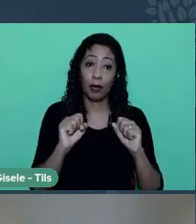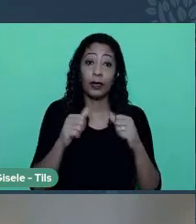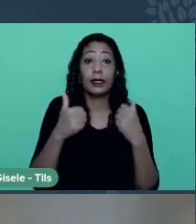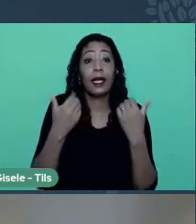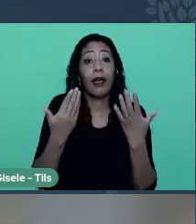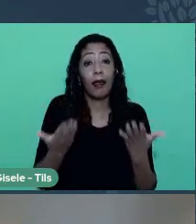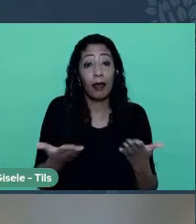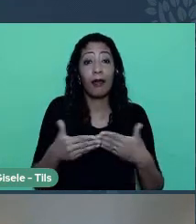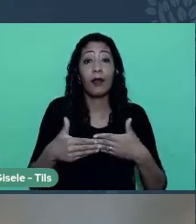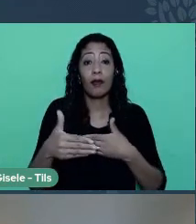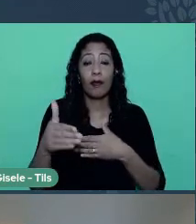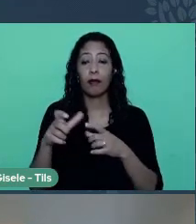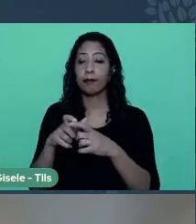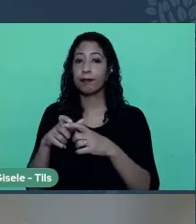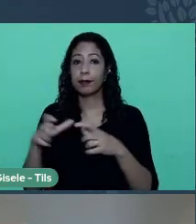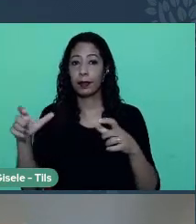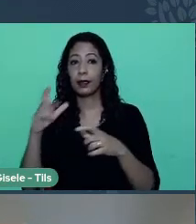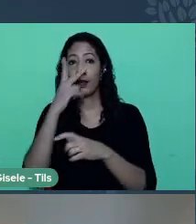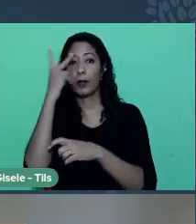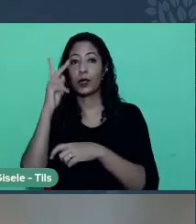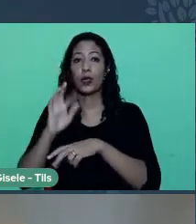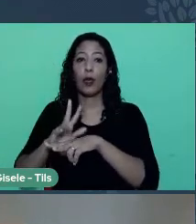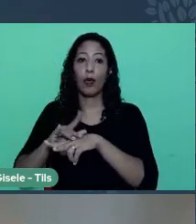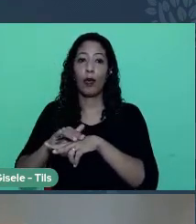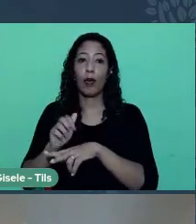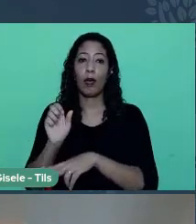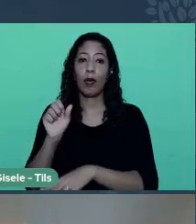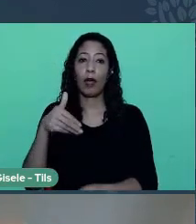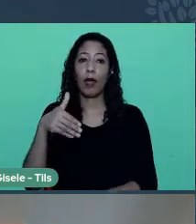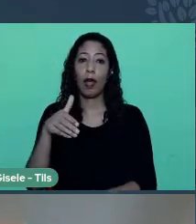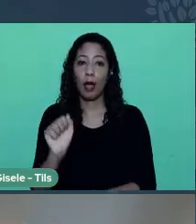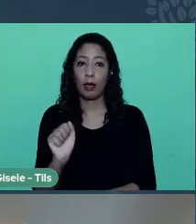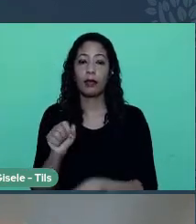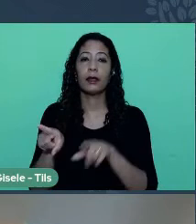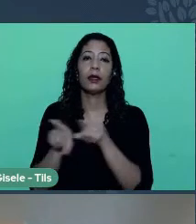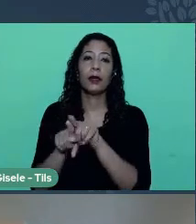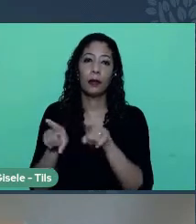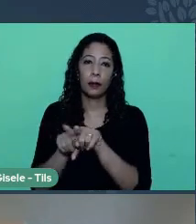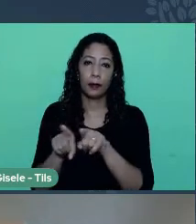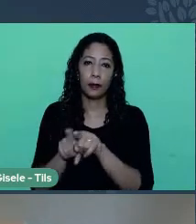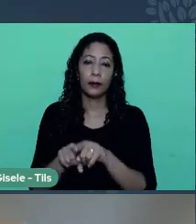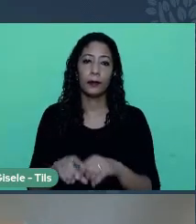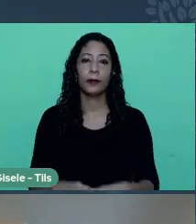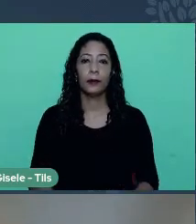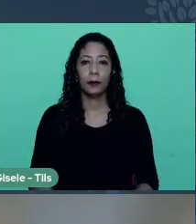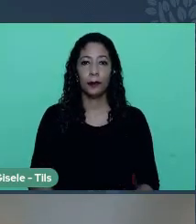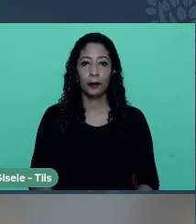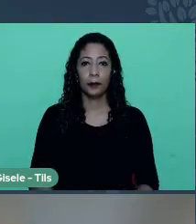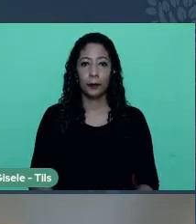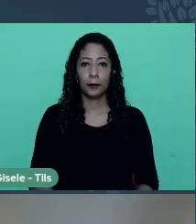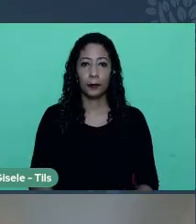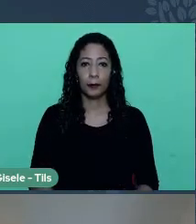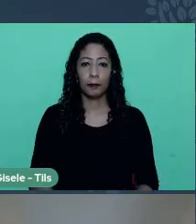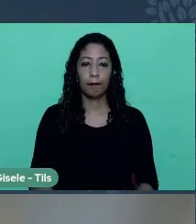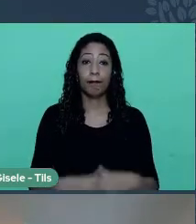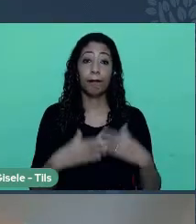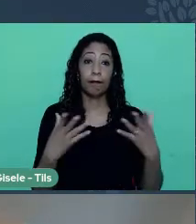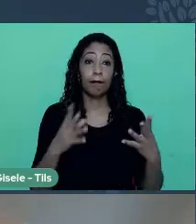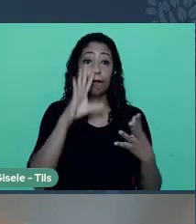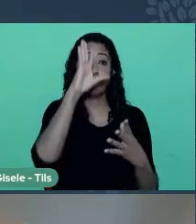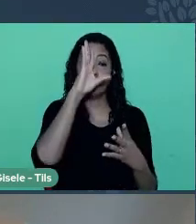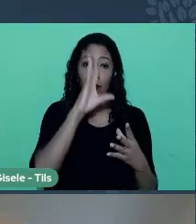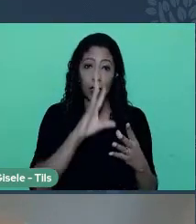haver o crescimento dessa prevalência de asma e sintomas de asma, né? Então, em resumo, há uma